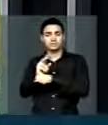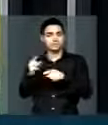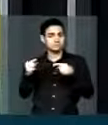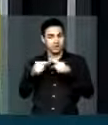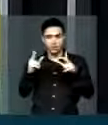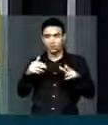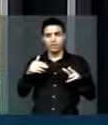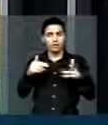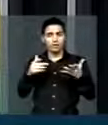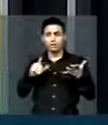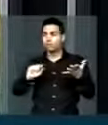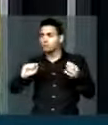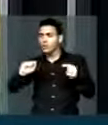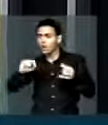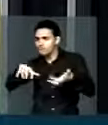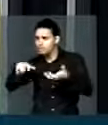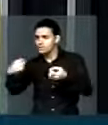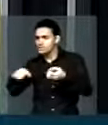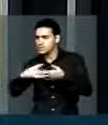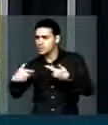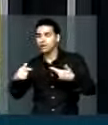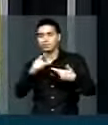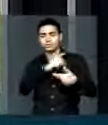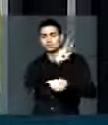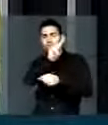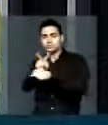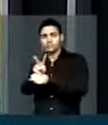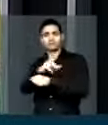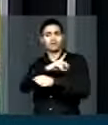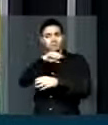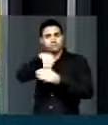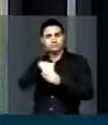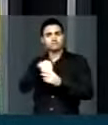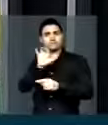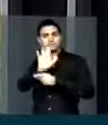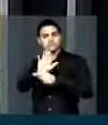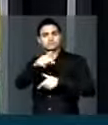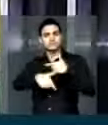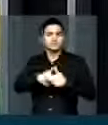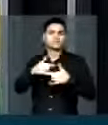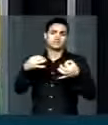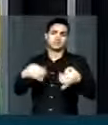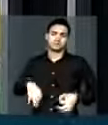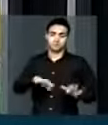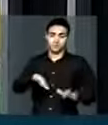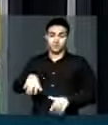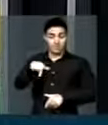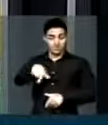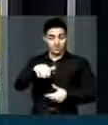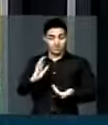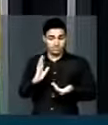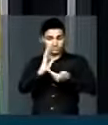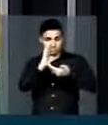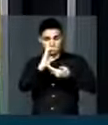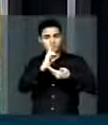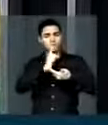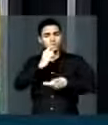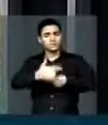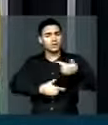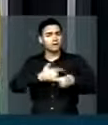necessidades do Parlamento brasileiro. No caso da Câmara dos Deputados, suas ações